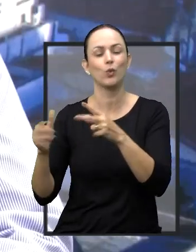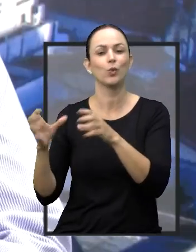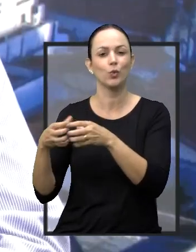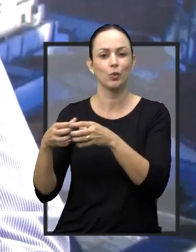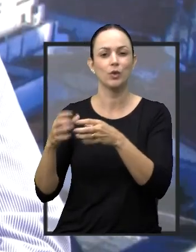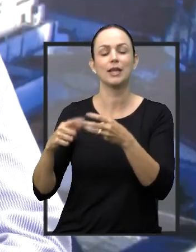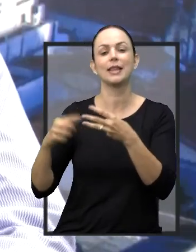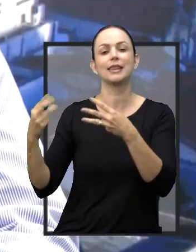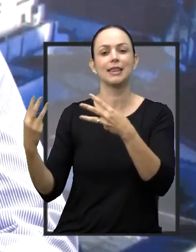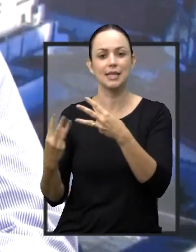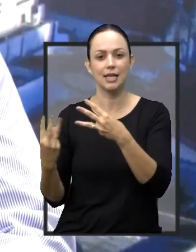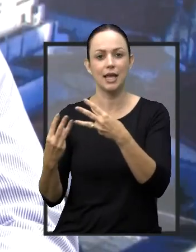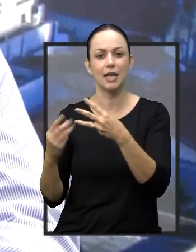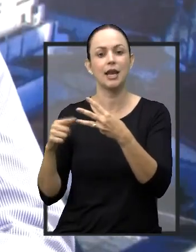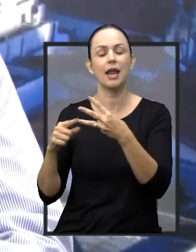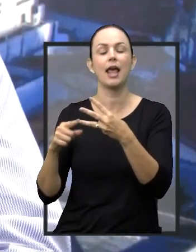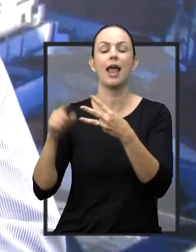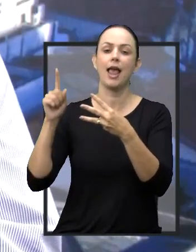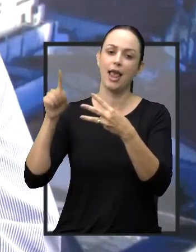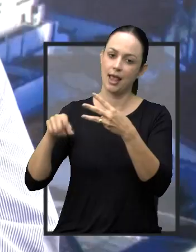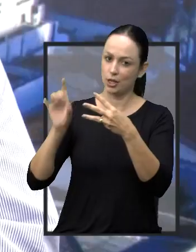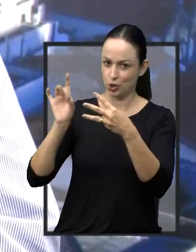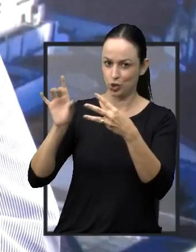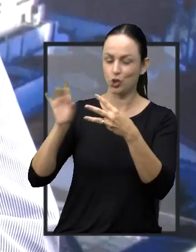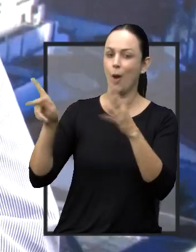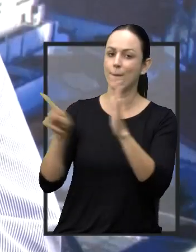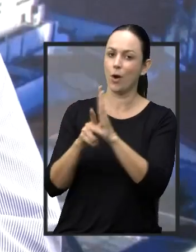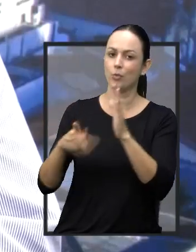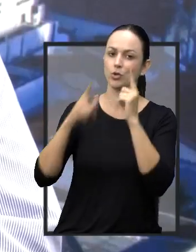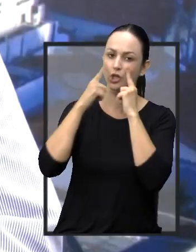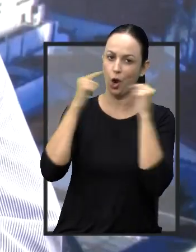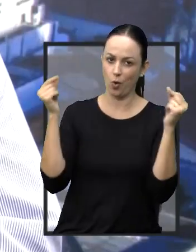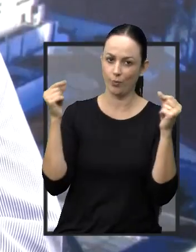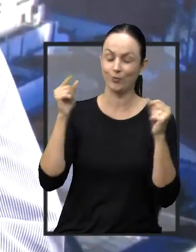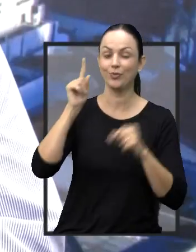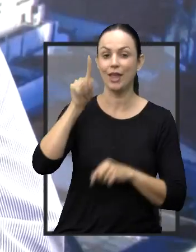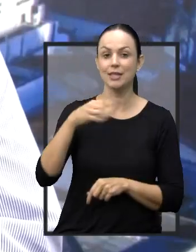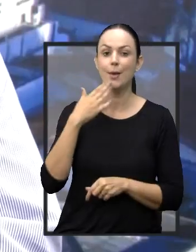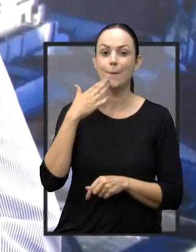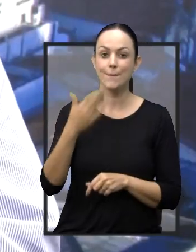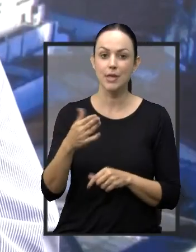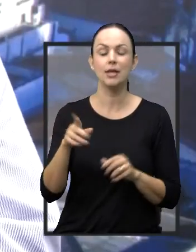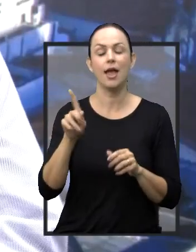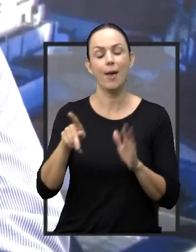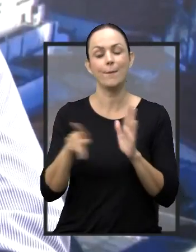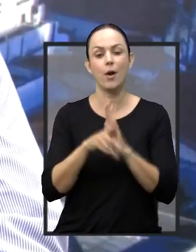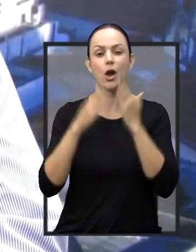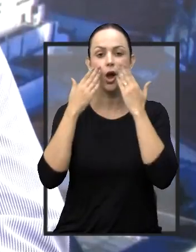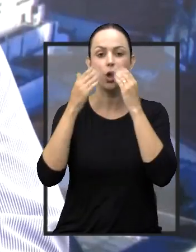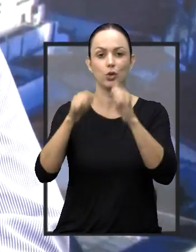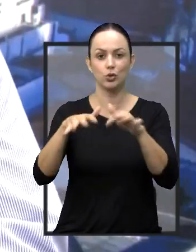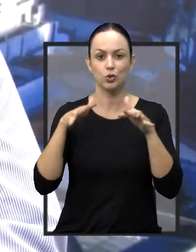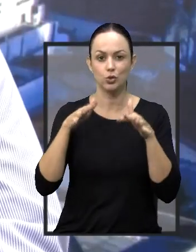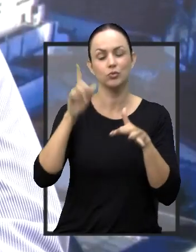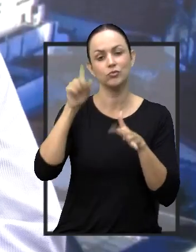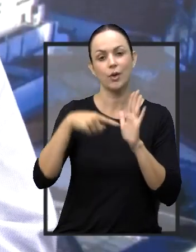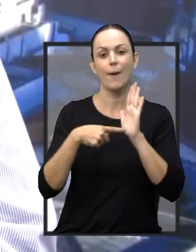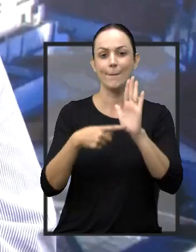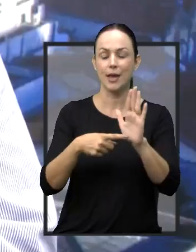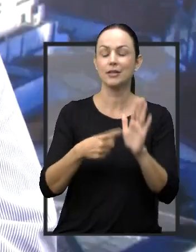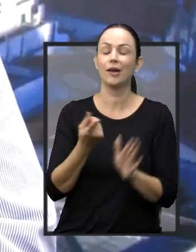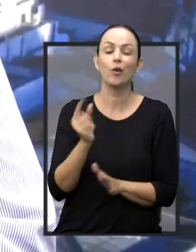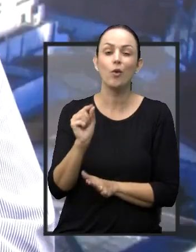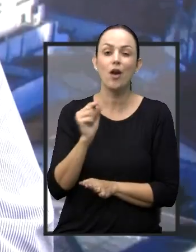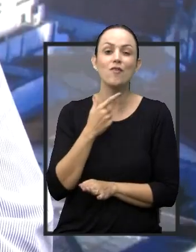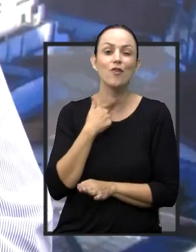e para a terceira divisão, aí só atletas de Jaú. E essa demanda é uma demanda fruto da audiência pública, que em tese representa a vontade